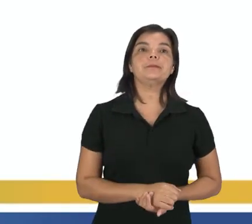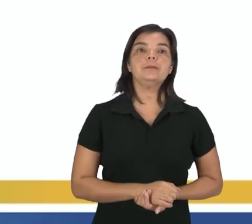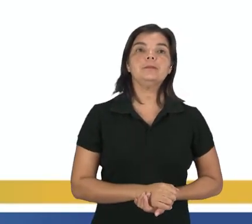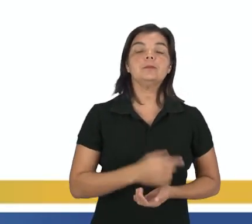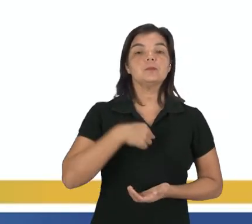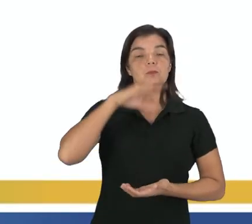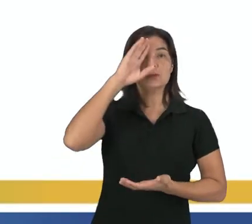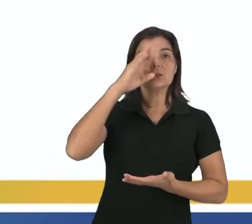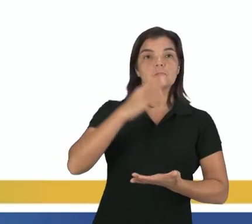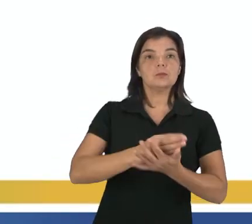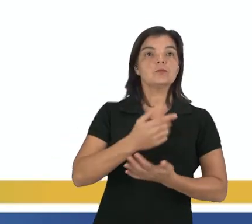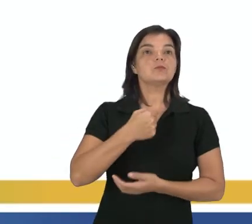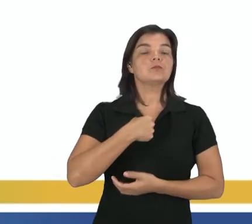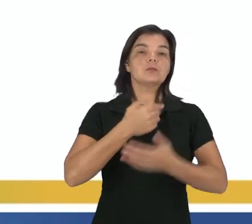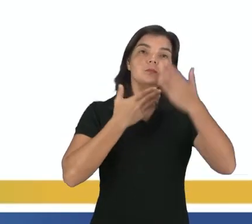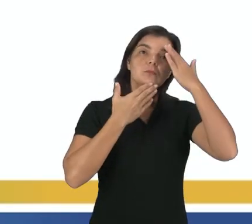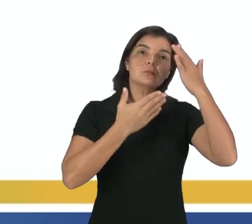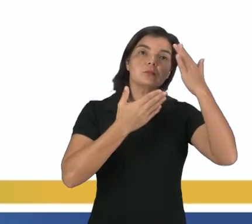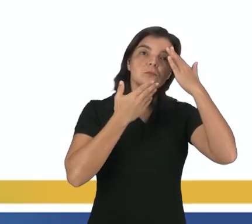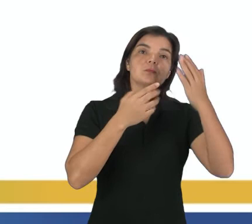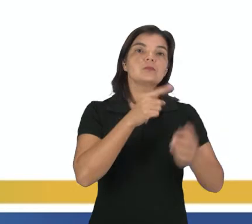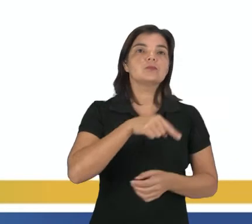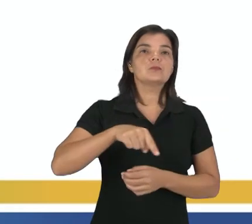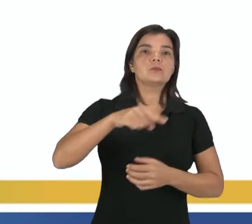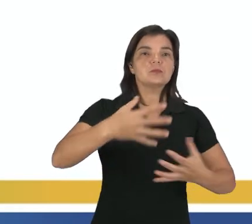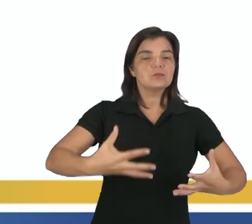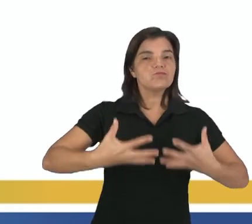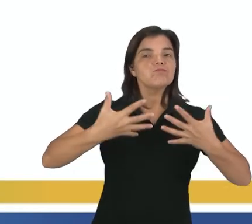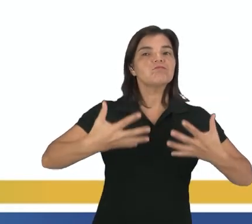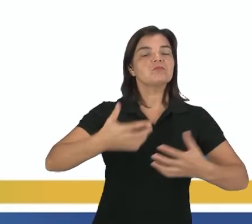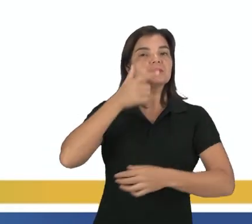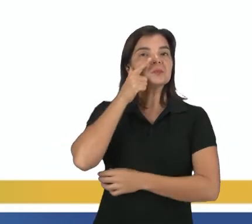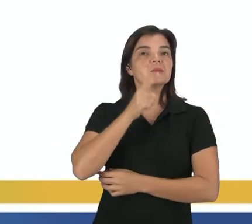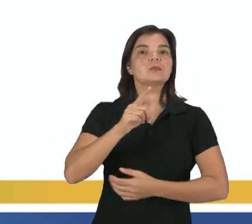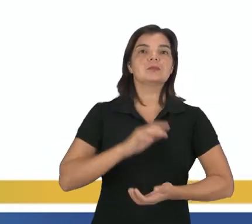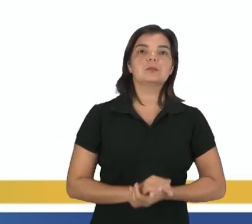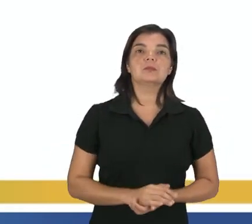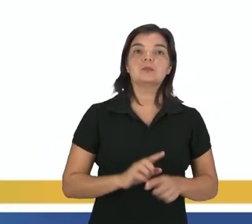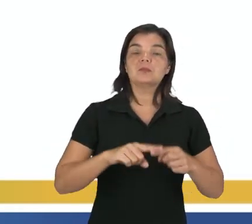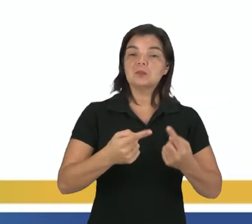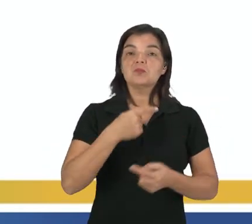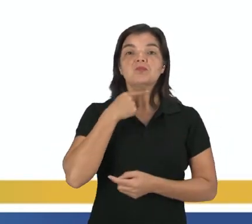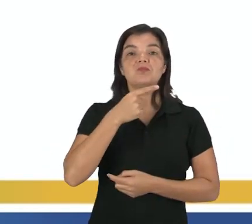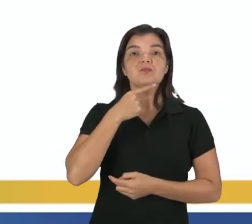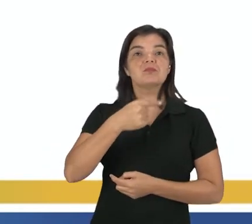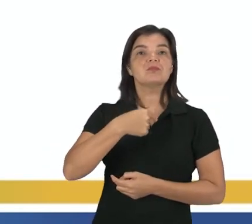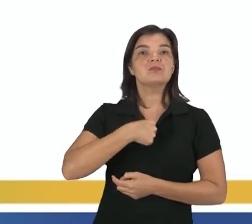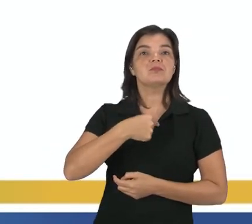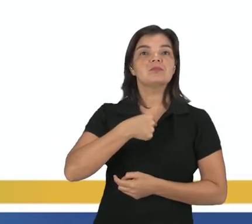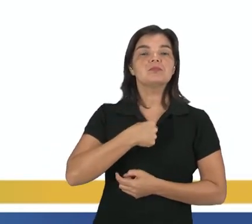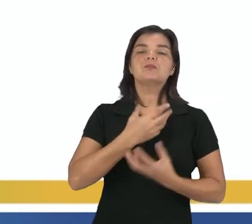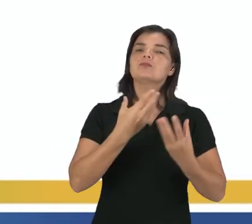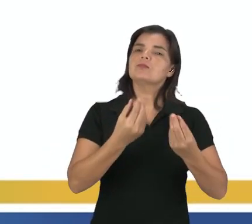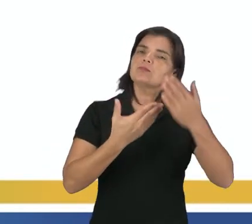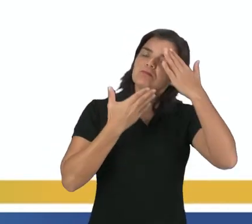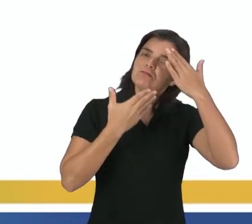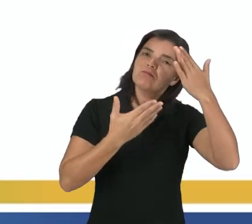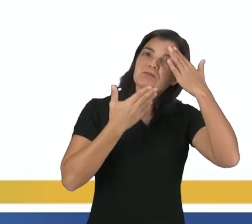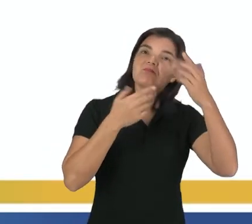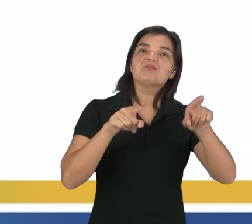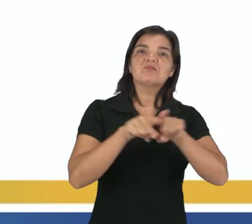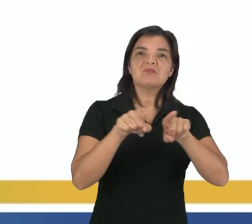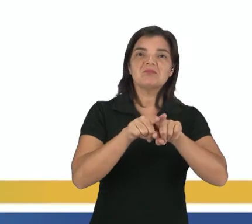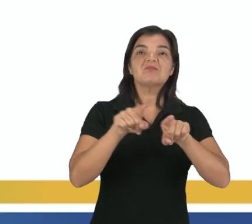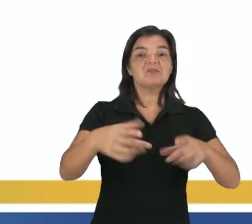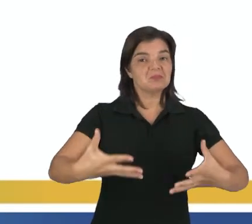Aos que acreditaram em mim, obrigada, vocês me motivaram a conseguir. Aos que duvidaram de mim, muito obrigada,